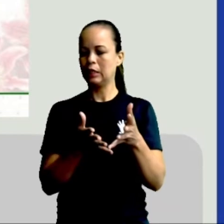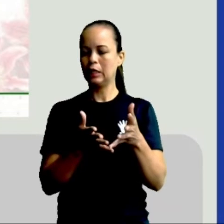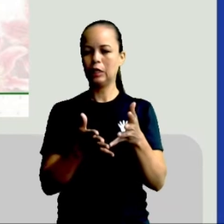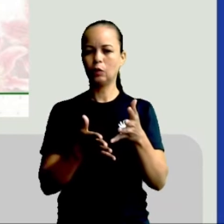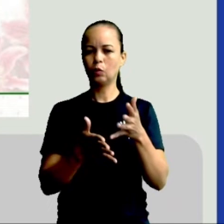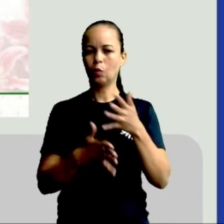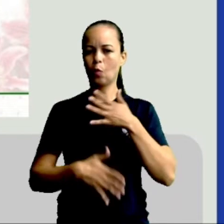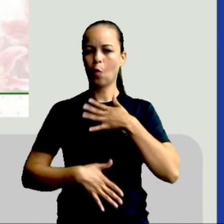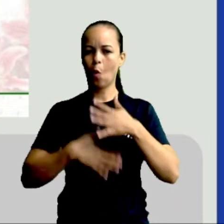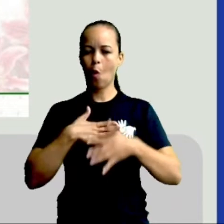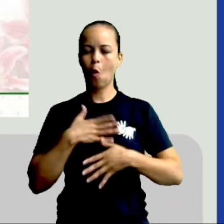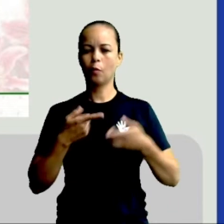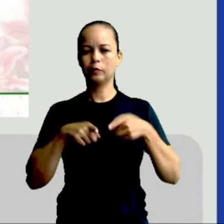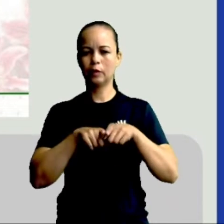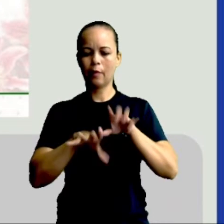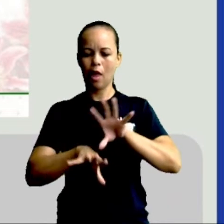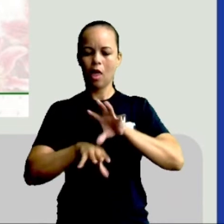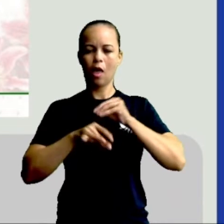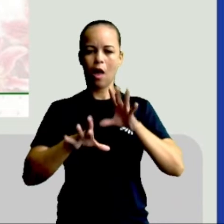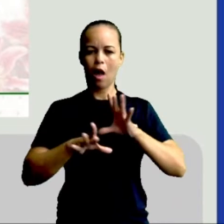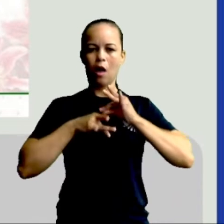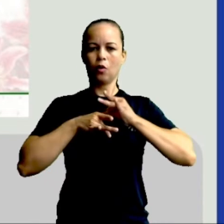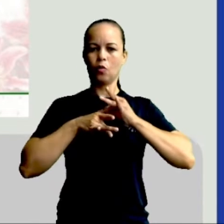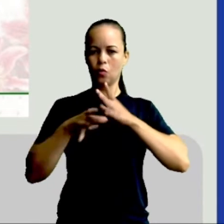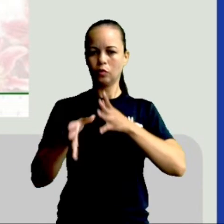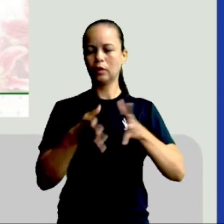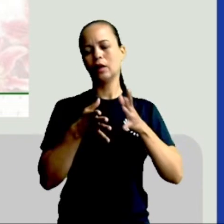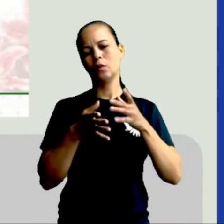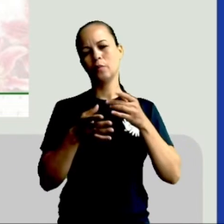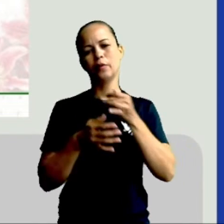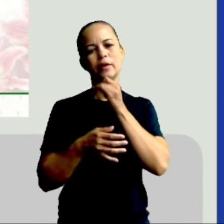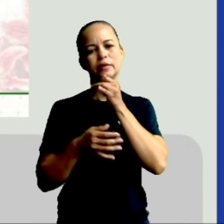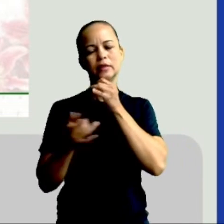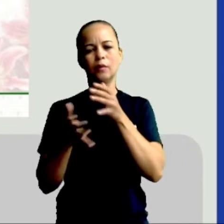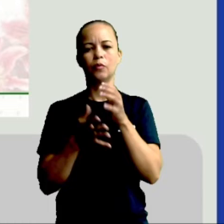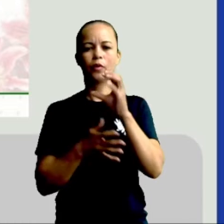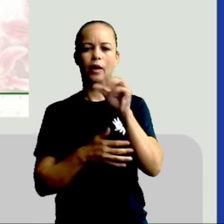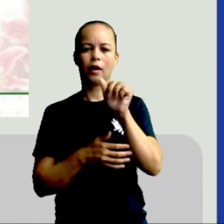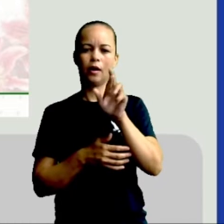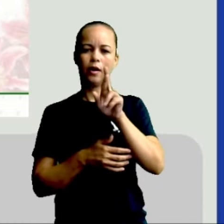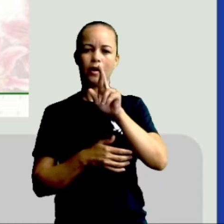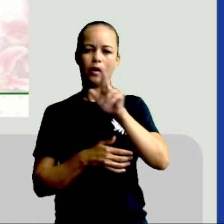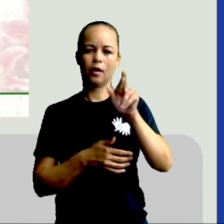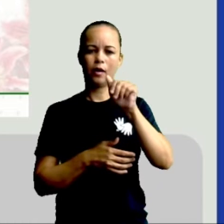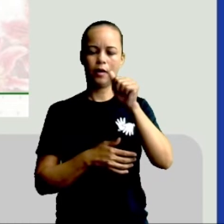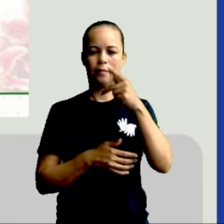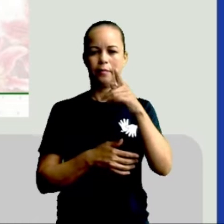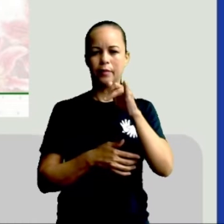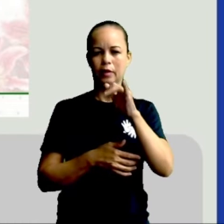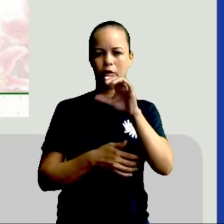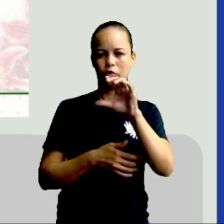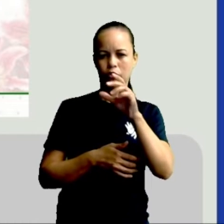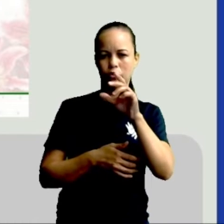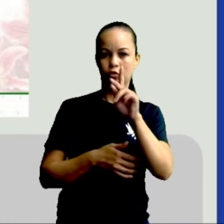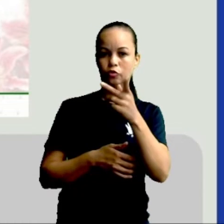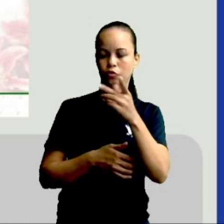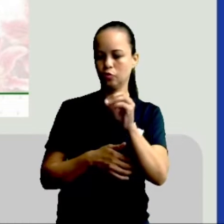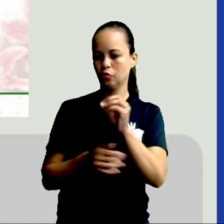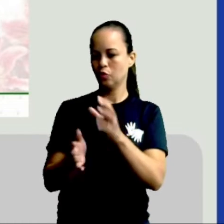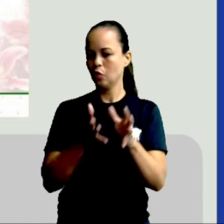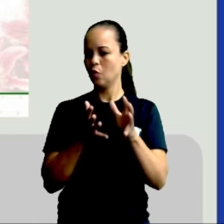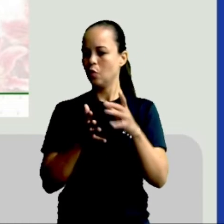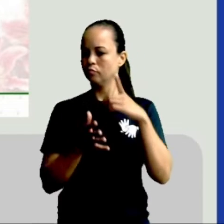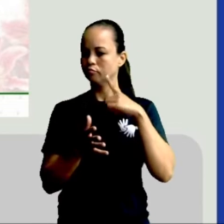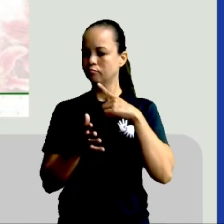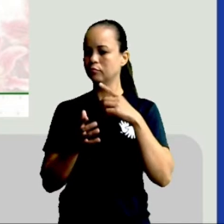corpo. Também existem estruturas, como por exemplo aqui um exemplo, o carrapicho. O carrapicho, ele é uma estrutura que tem justamente